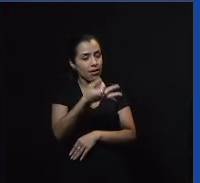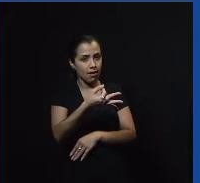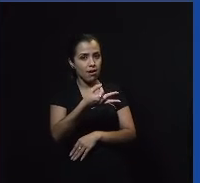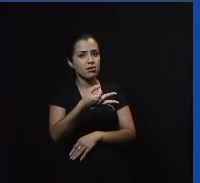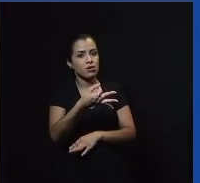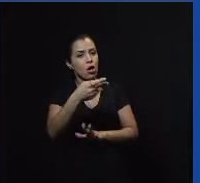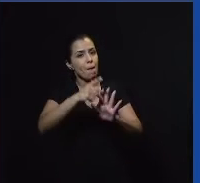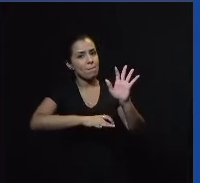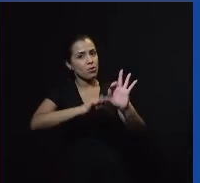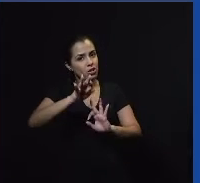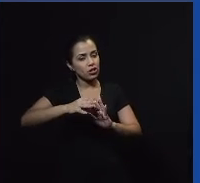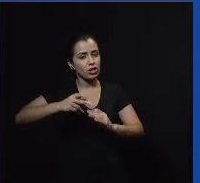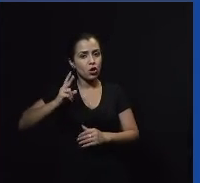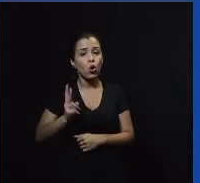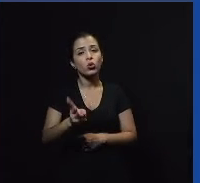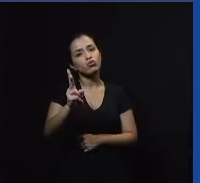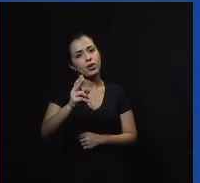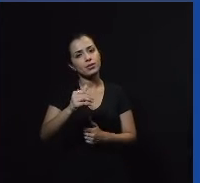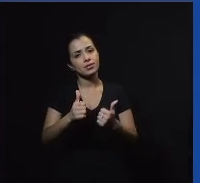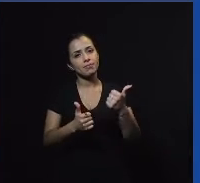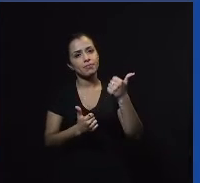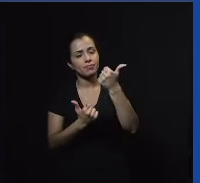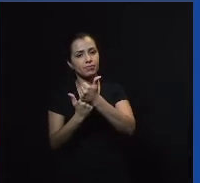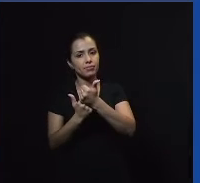outros trimarienses.